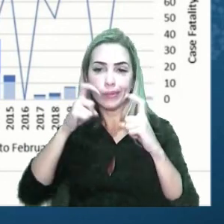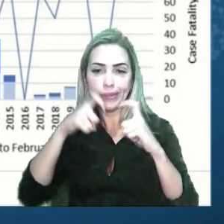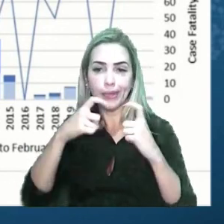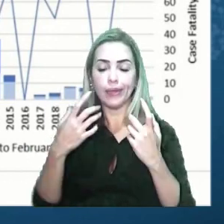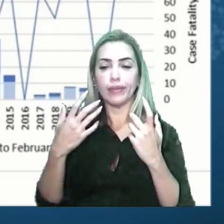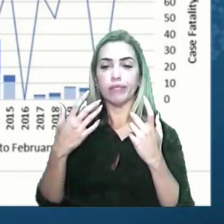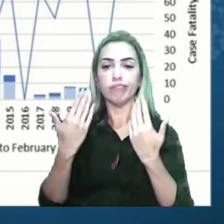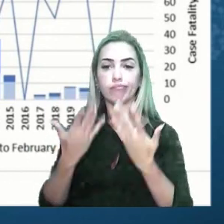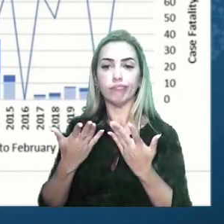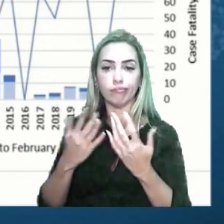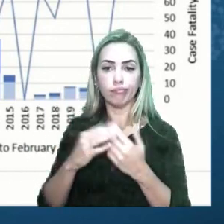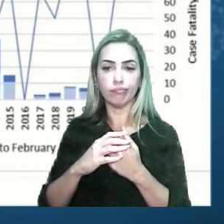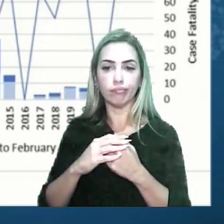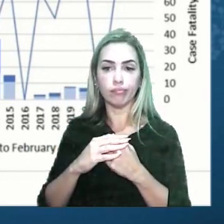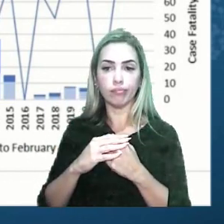então